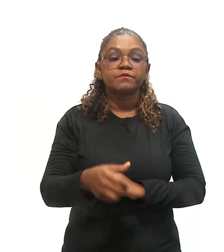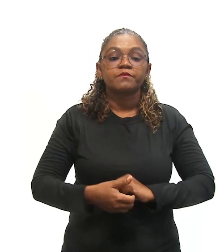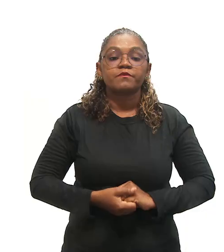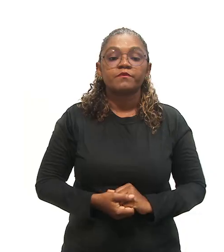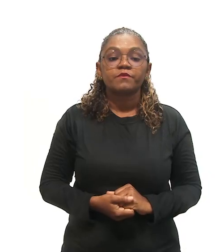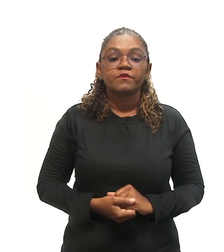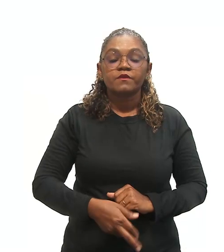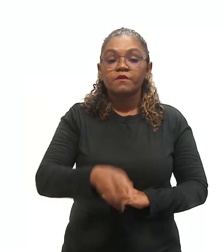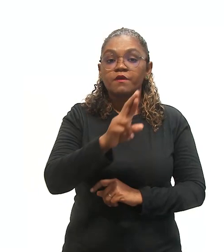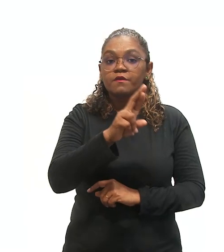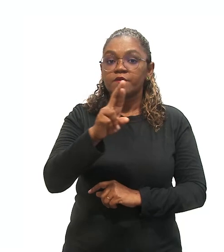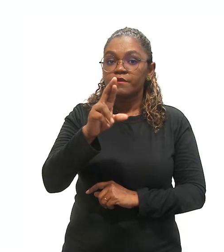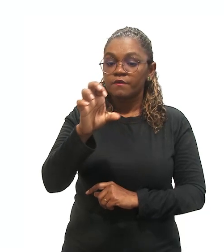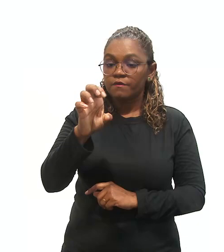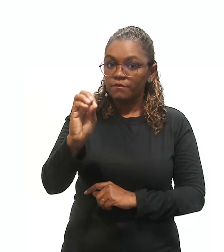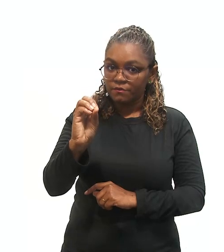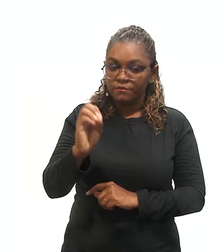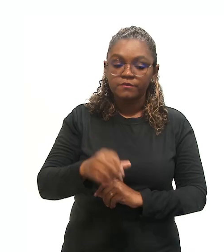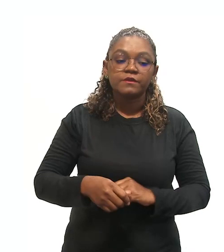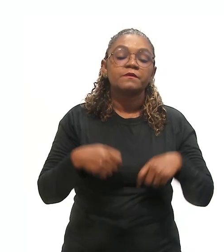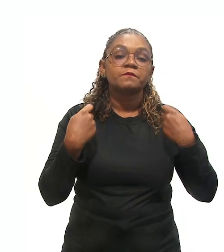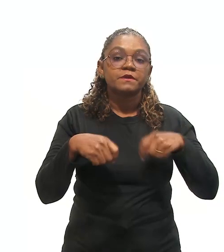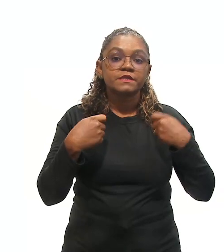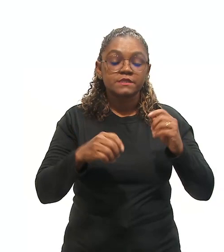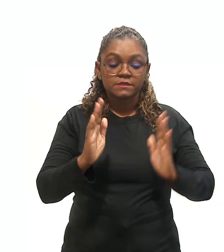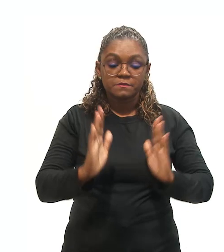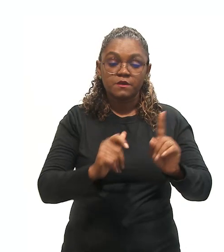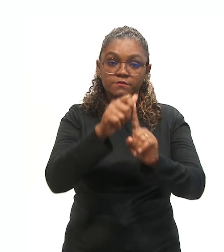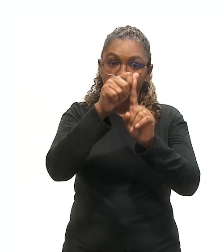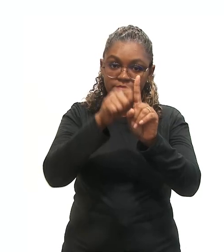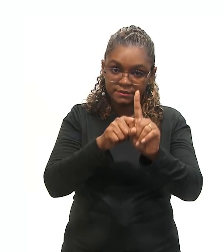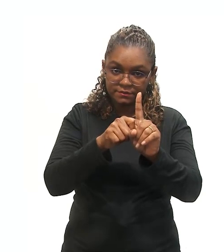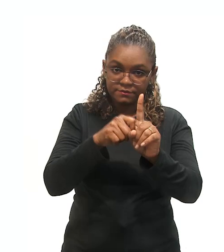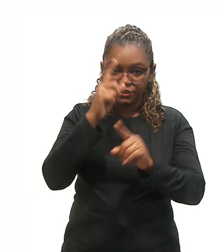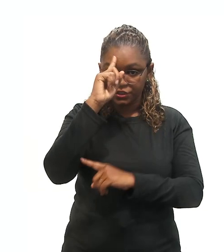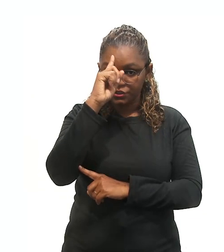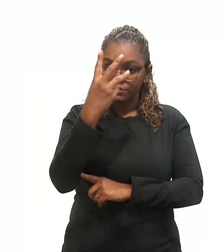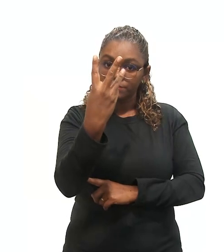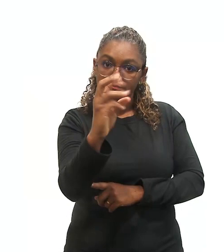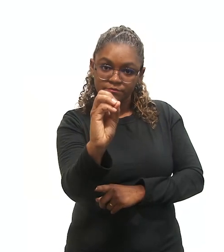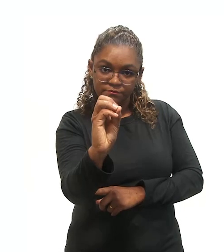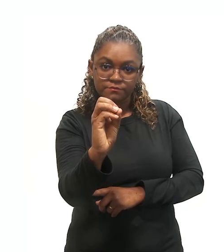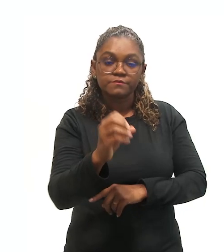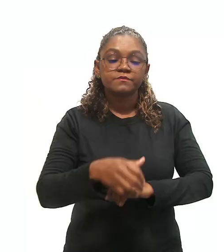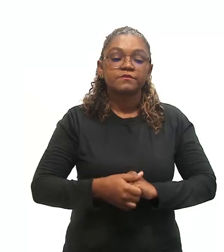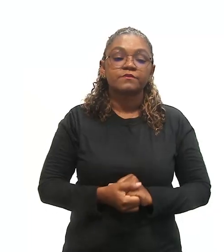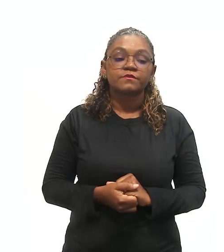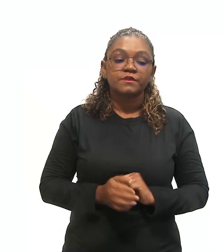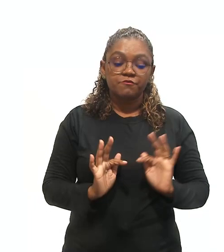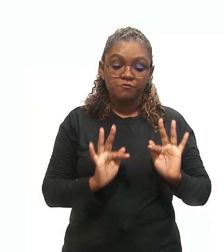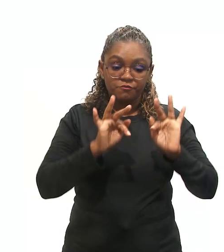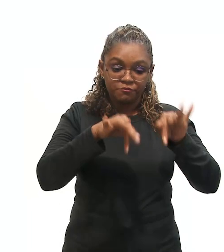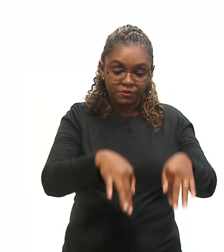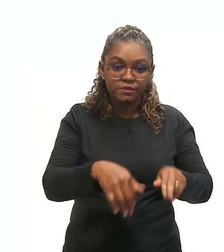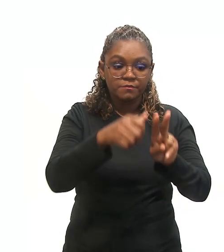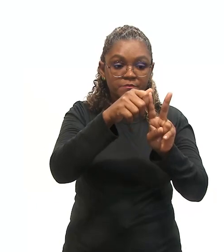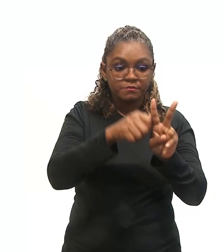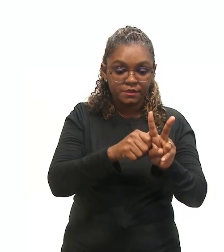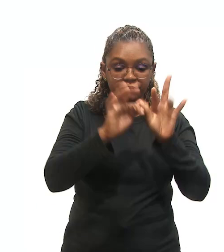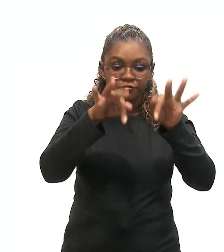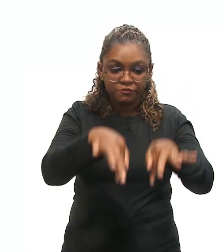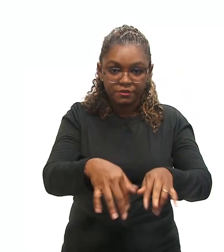ser publicado até 30 dias após o encerramento de cada bimestre.